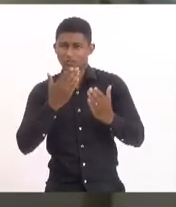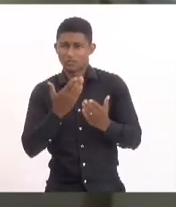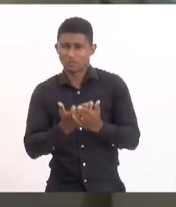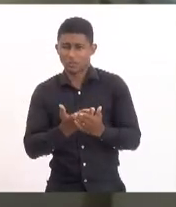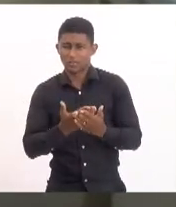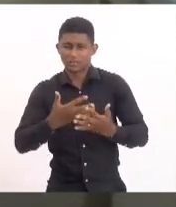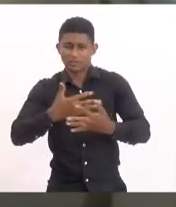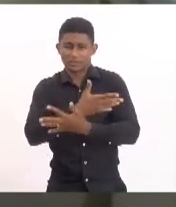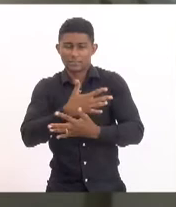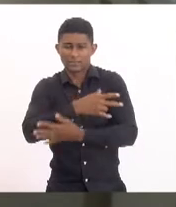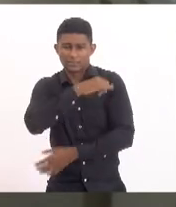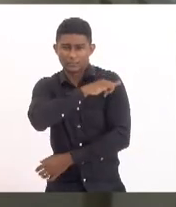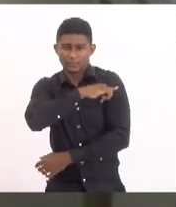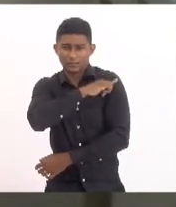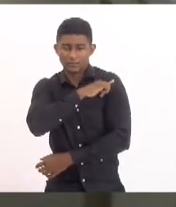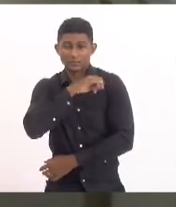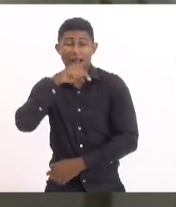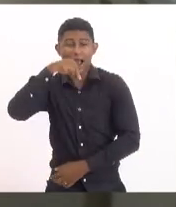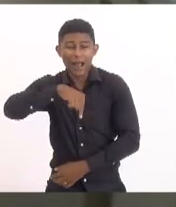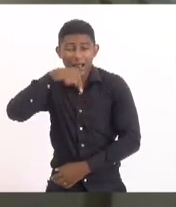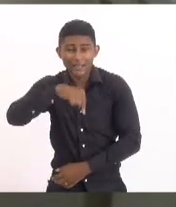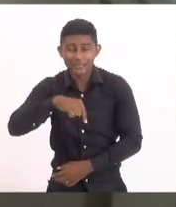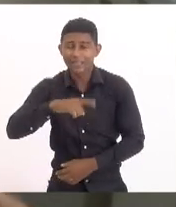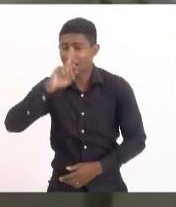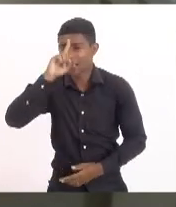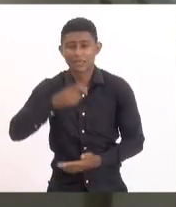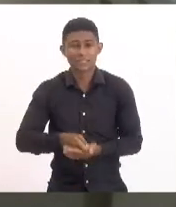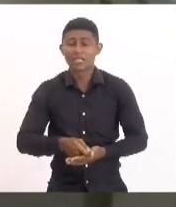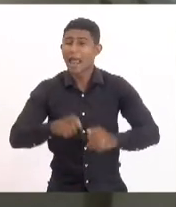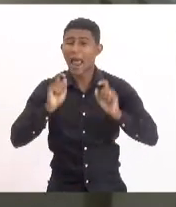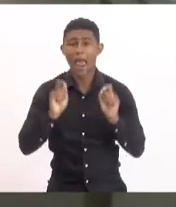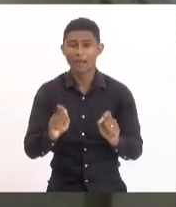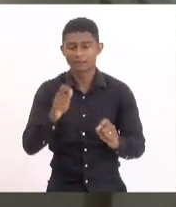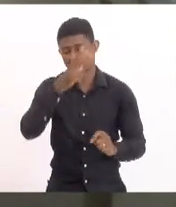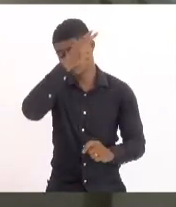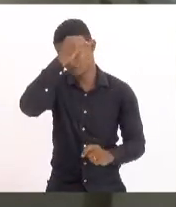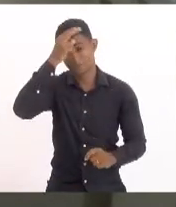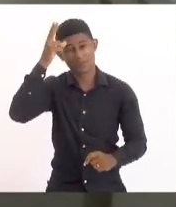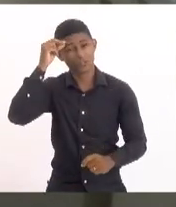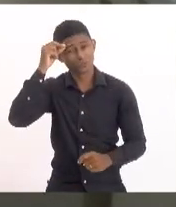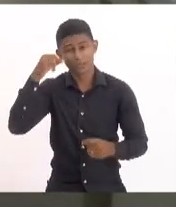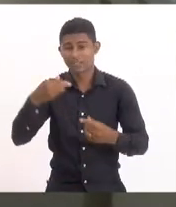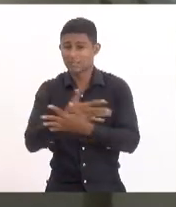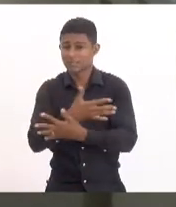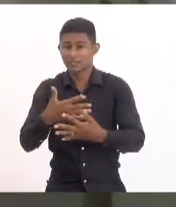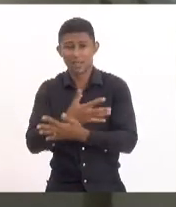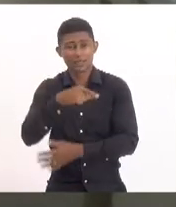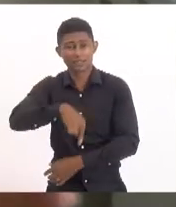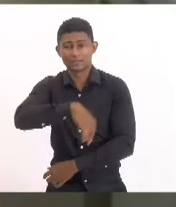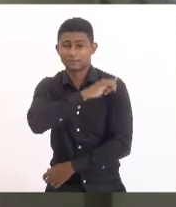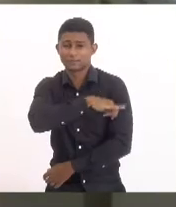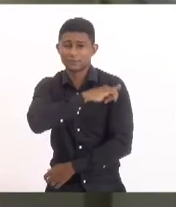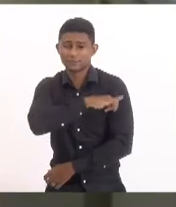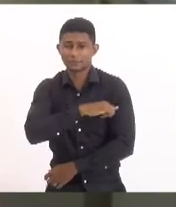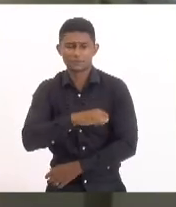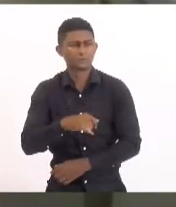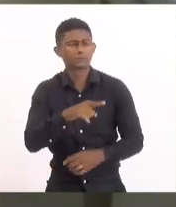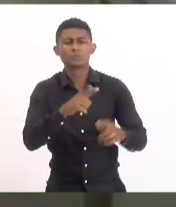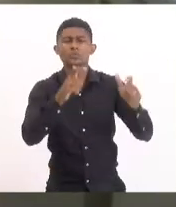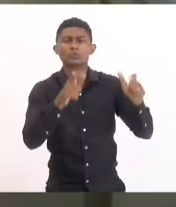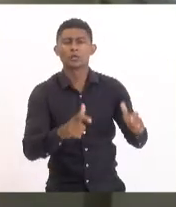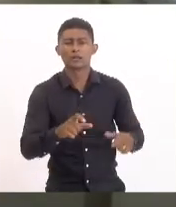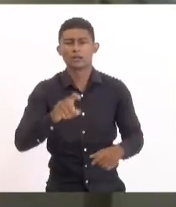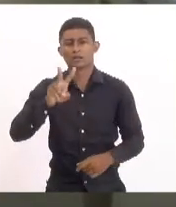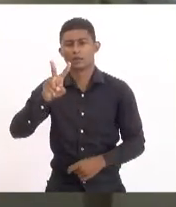pela Prefeitura da cidade do Rio de Janeiro. Em Volta Redonda, deputado Jair, pela Prefeitura de Volta